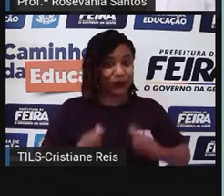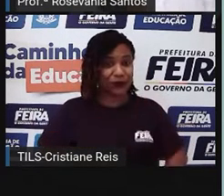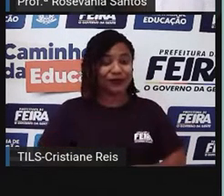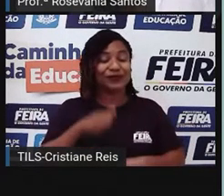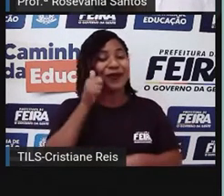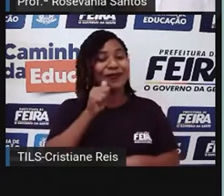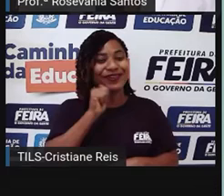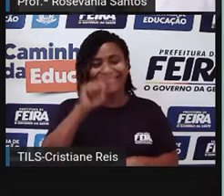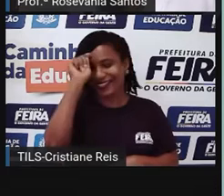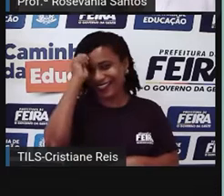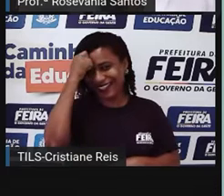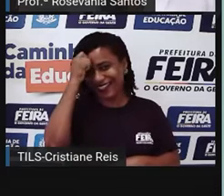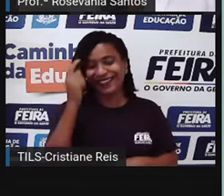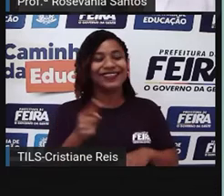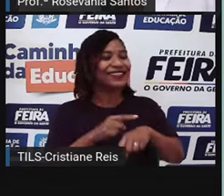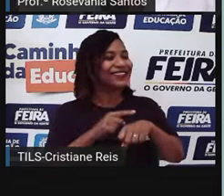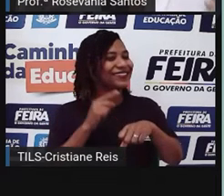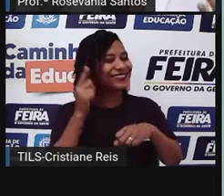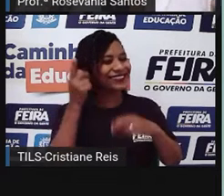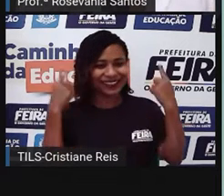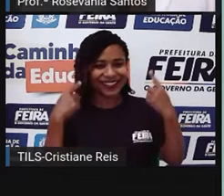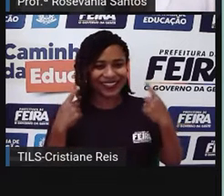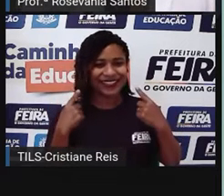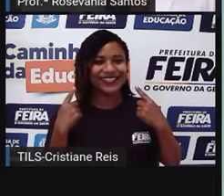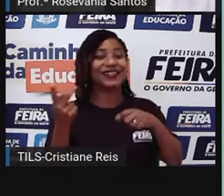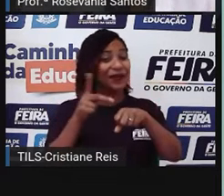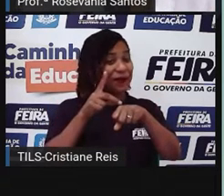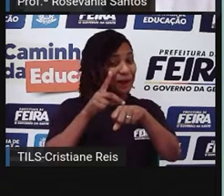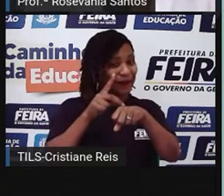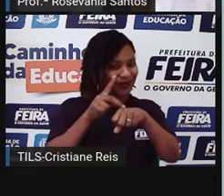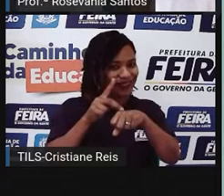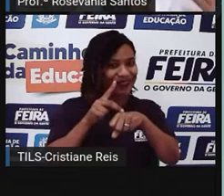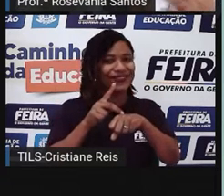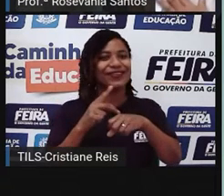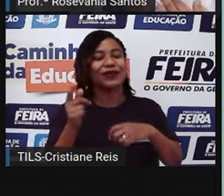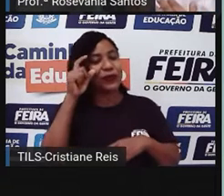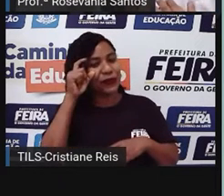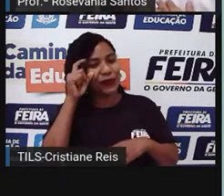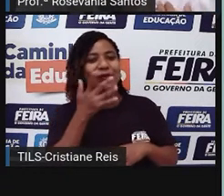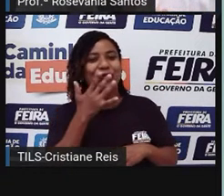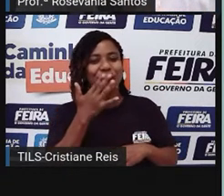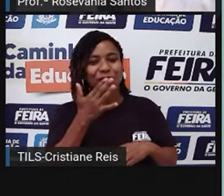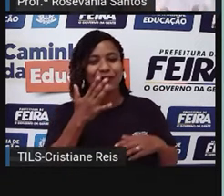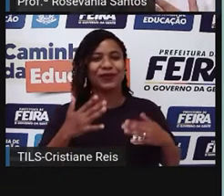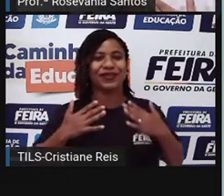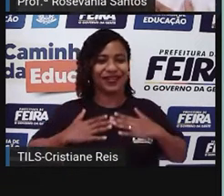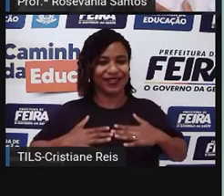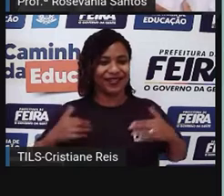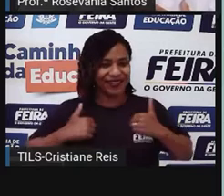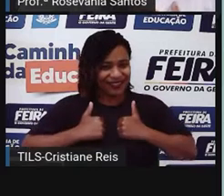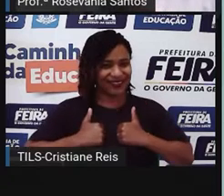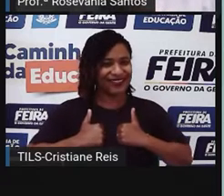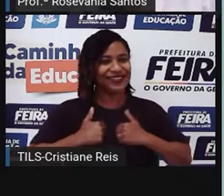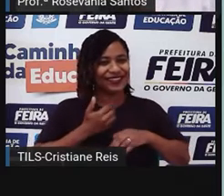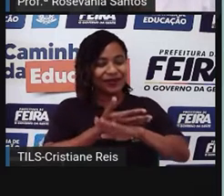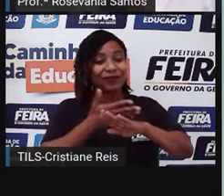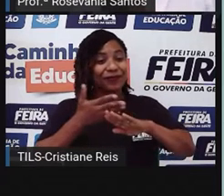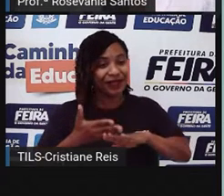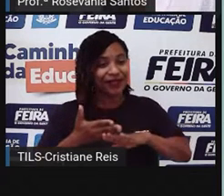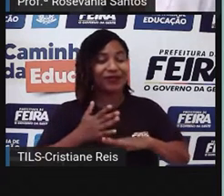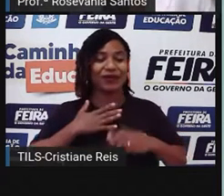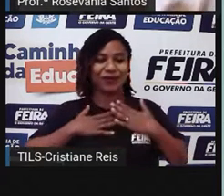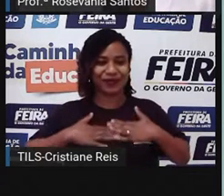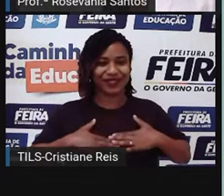de cabelos negros na altura do ombro. Eu uso um óculos vermelho, estou trajando um jaleco branco, uma blusa preta e